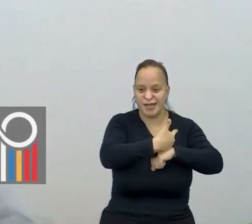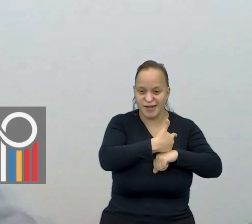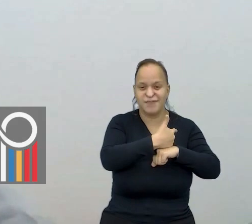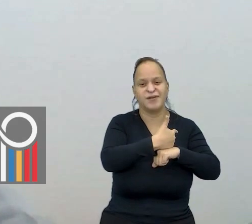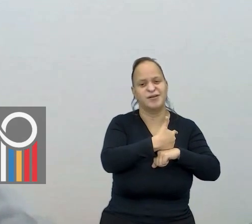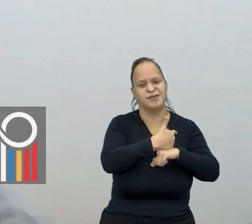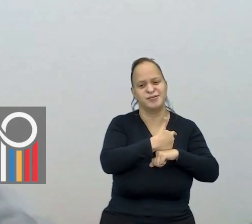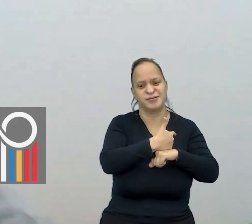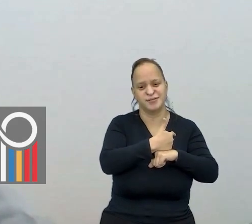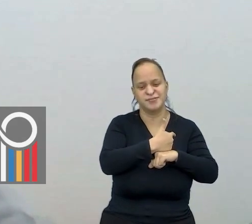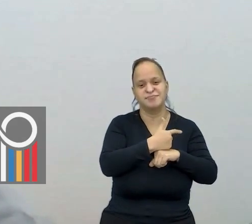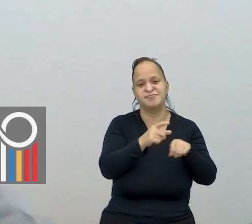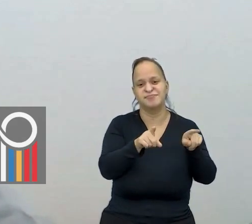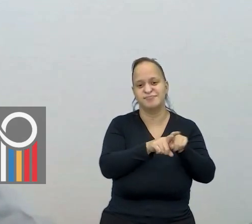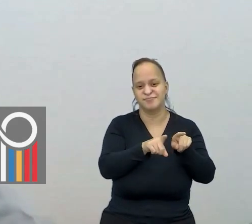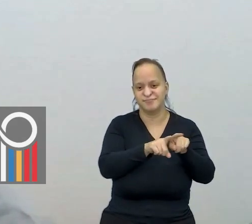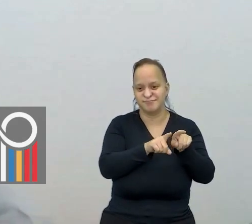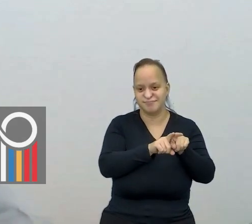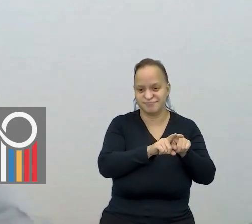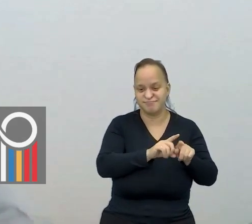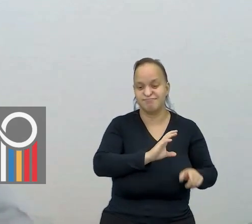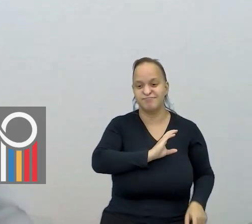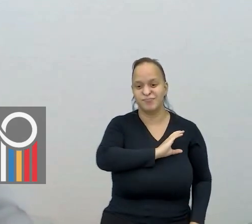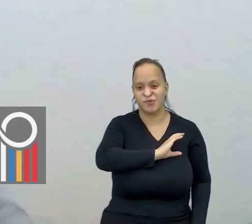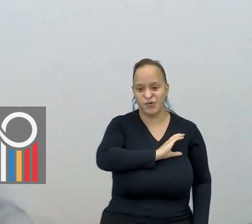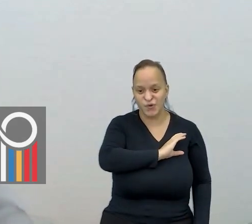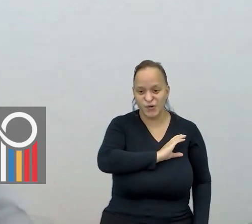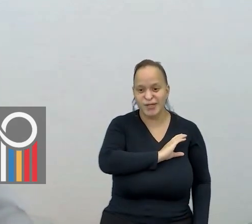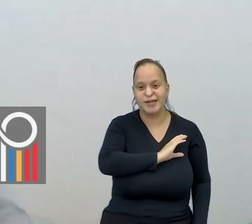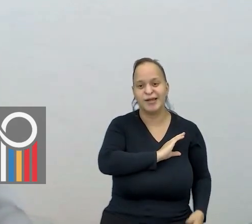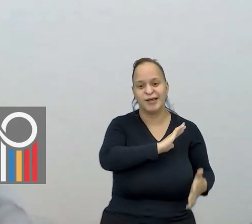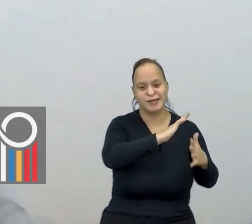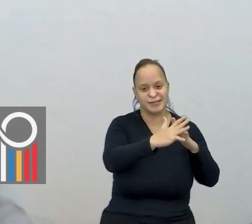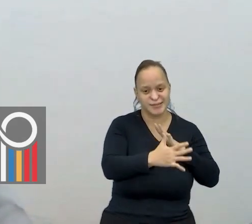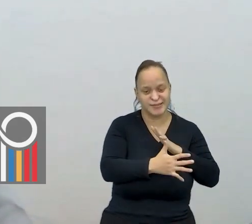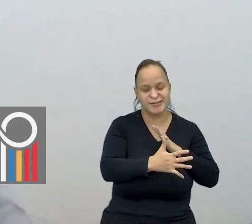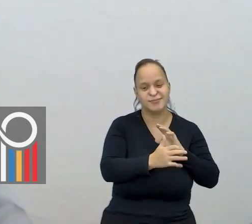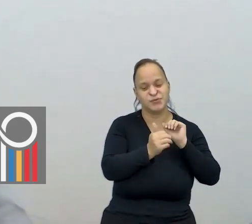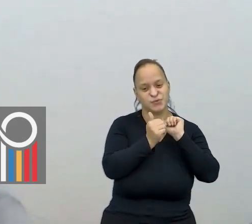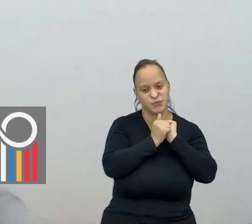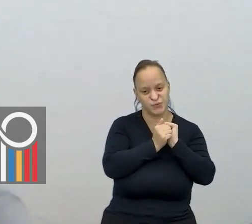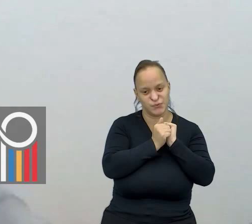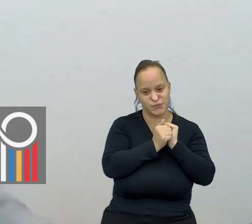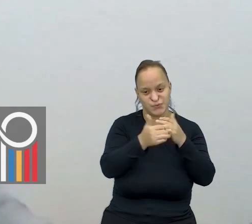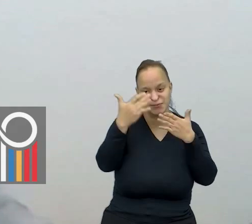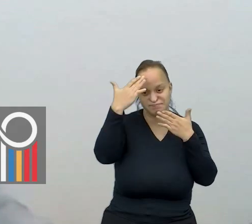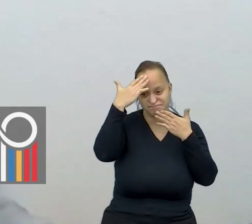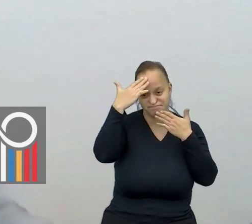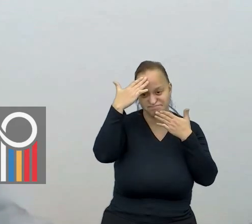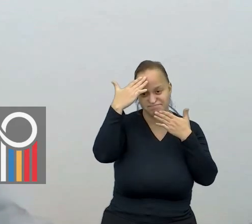formação, aos colegas que estão aqui na Libras comigo também. Muito obrigada, espero que